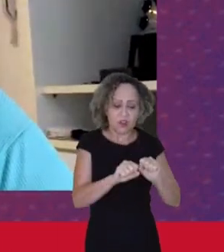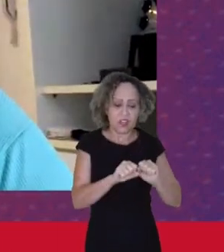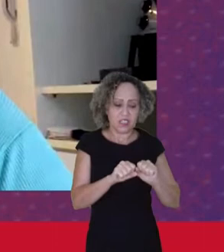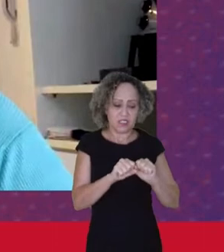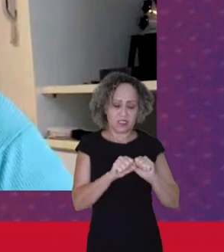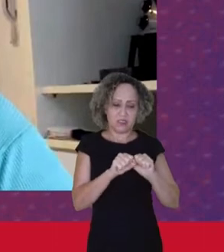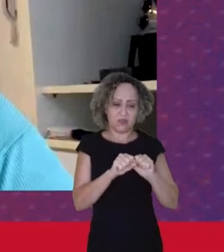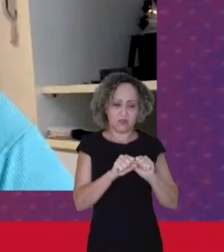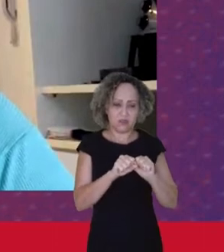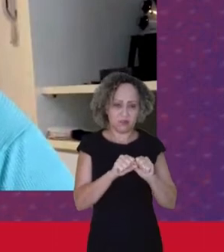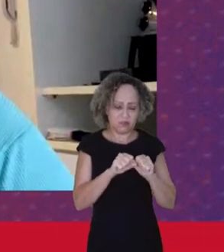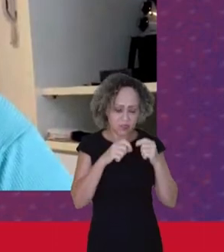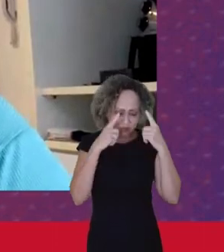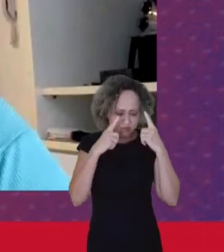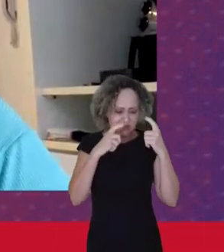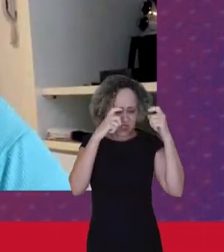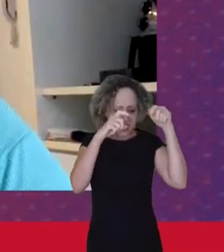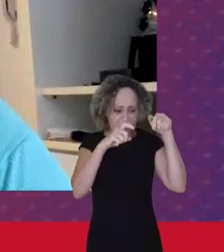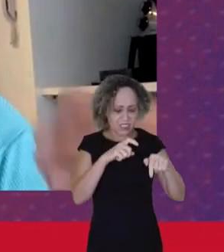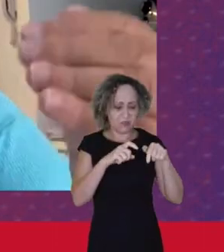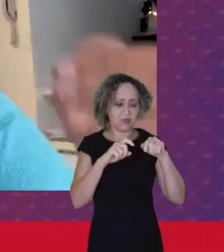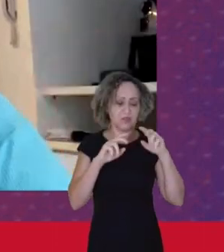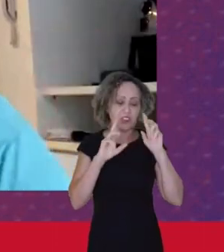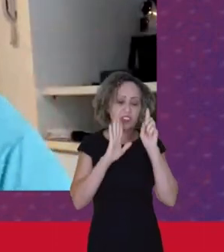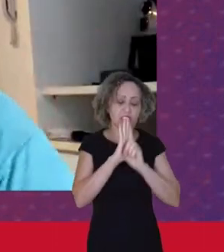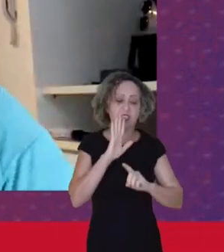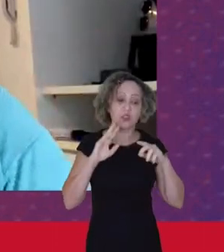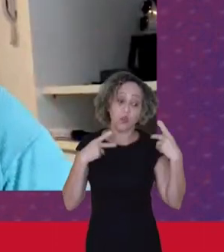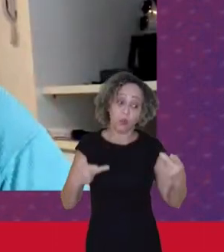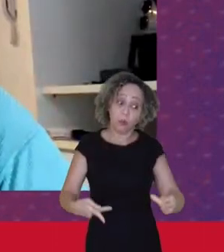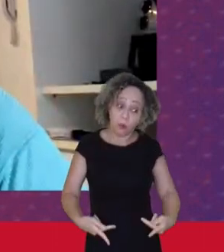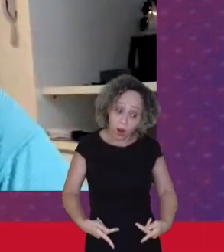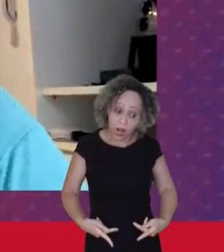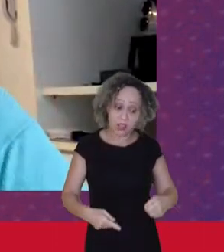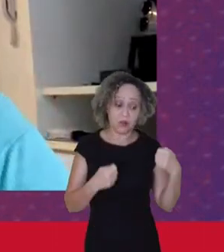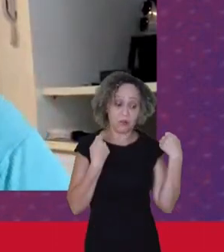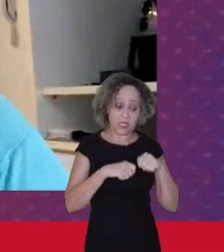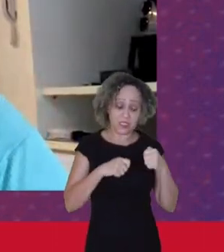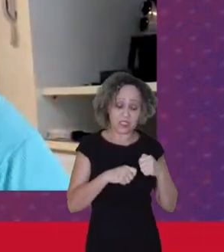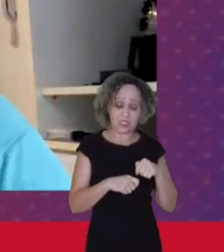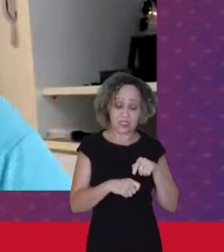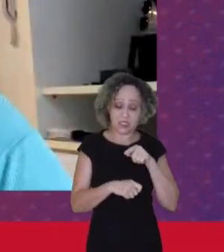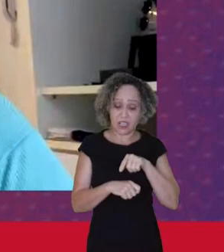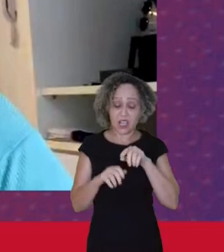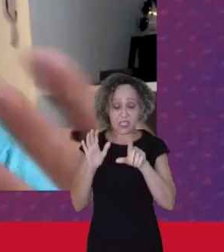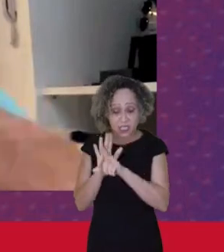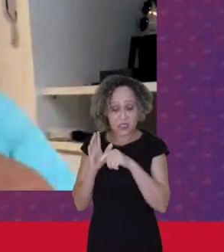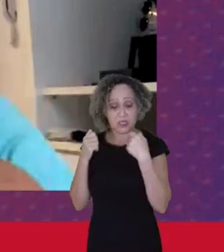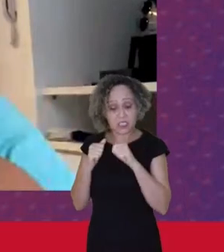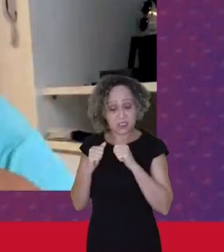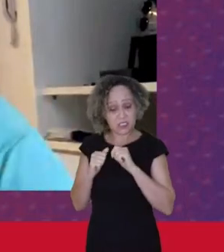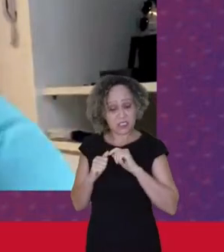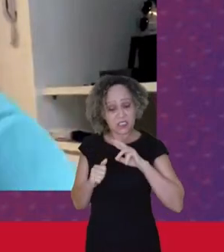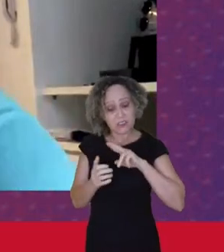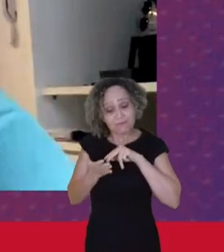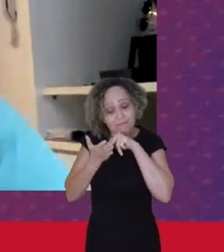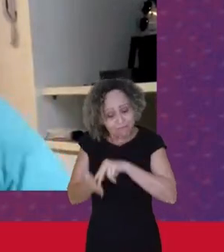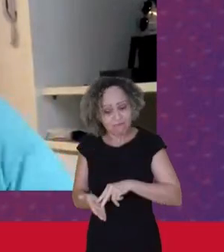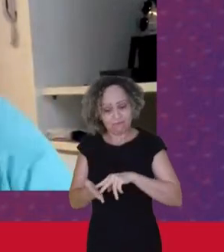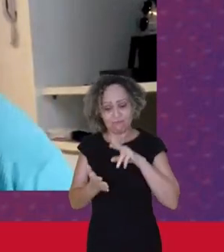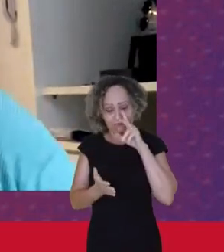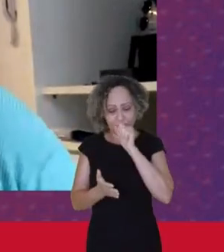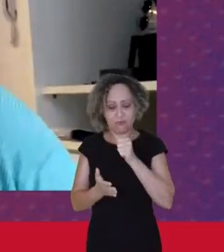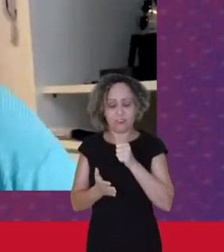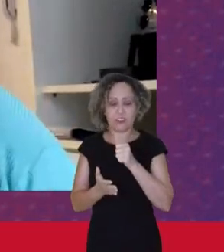tem que estar na nossa pauta indiscutivelmente, de maneira cada vez mais forte, atuante, né, e presente. Nós, mulheres, somos